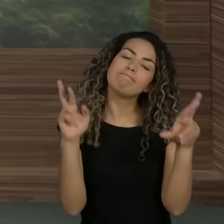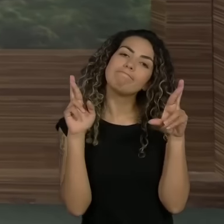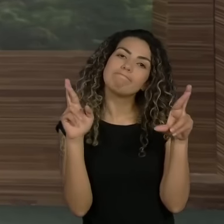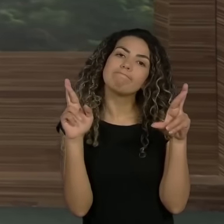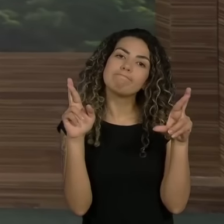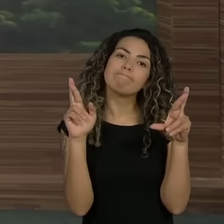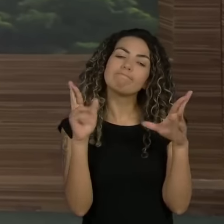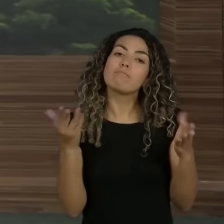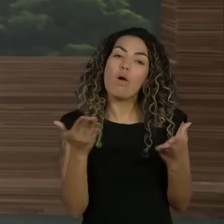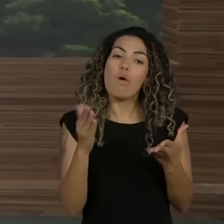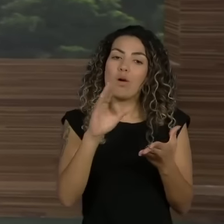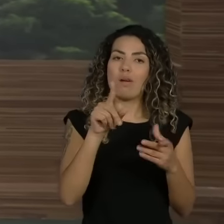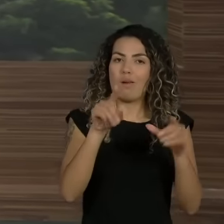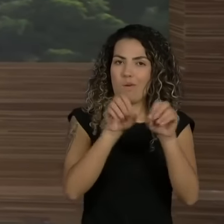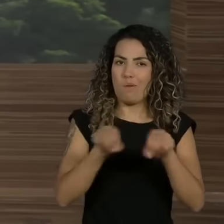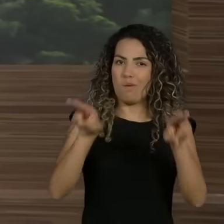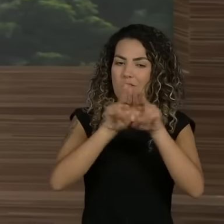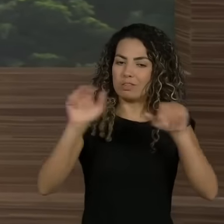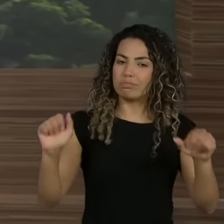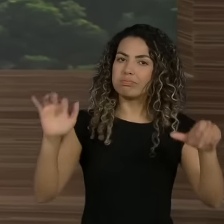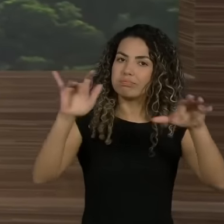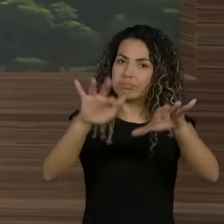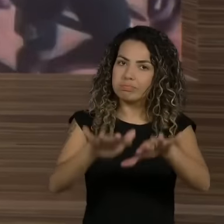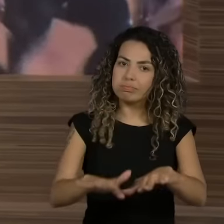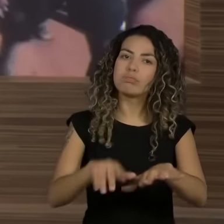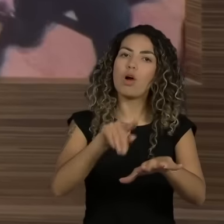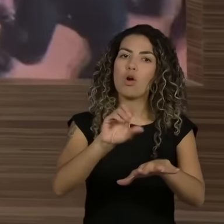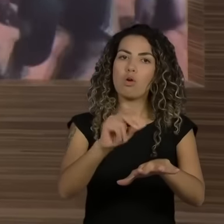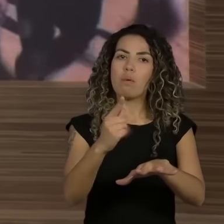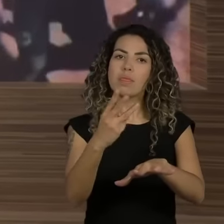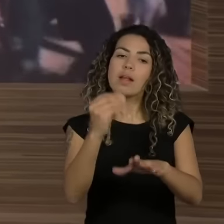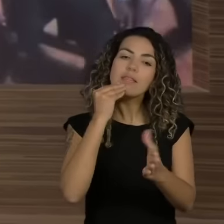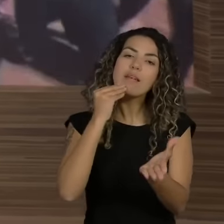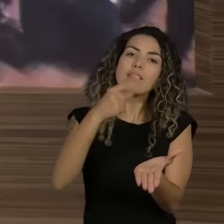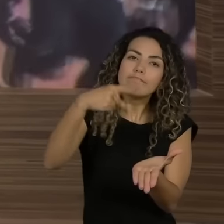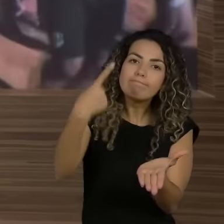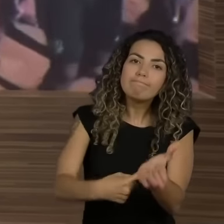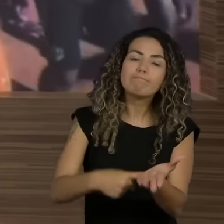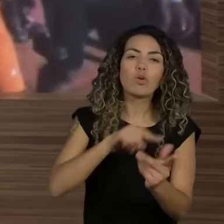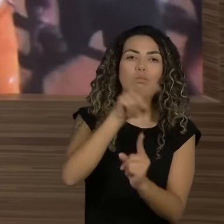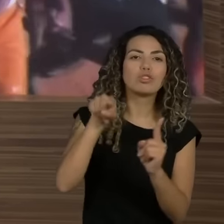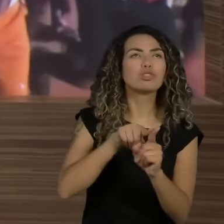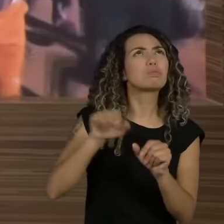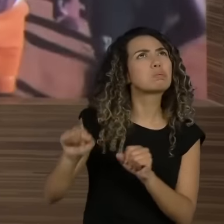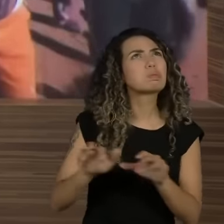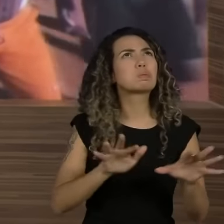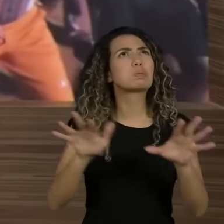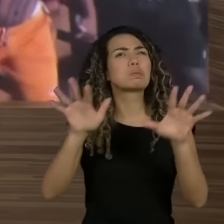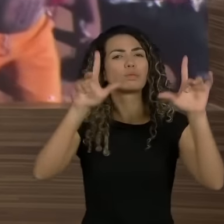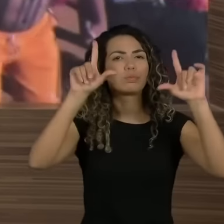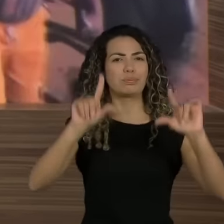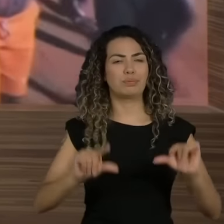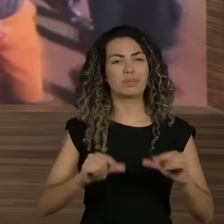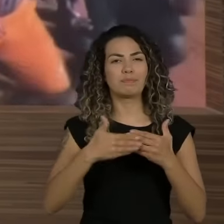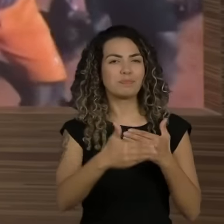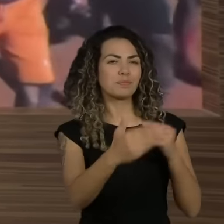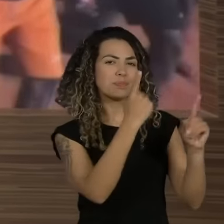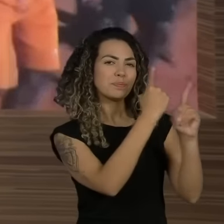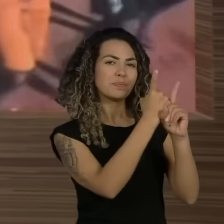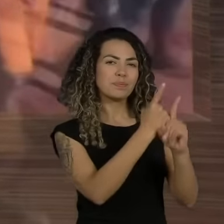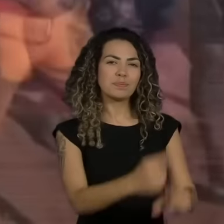de que a Conferência da ONU defina ações mais arrojadas para frear o aquecimento da Terra. Até lá!